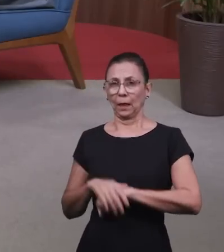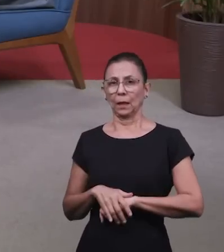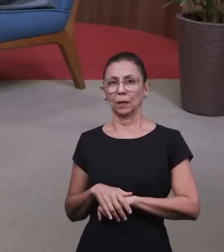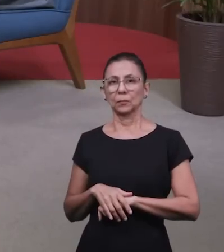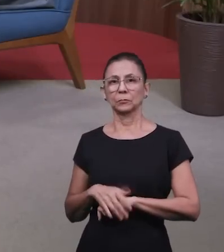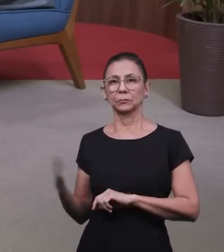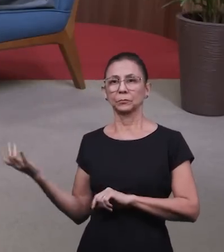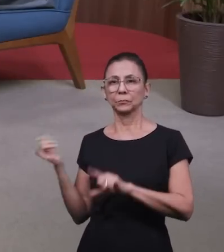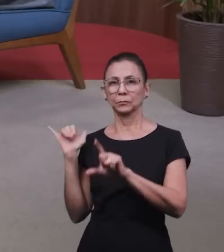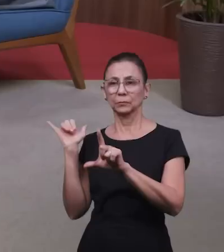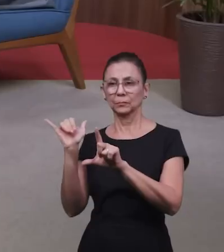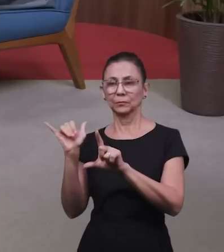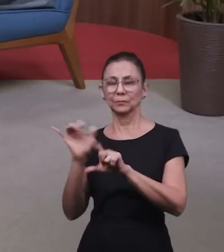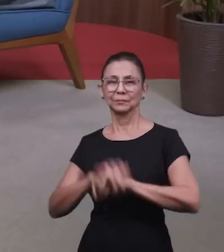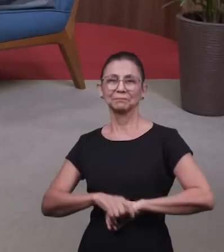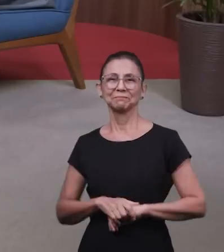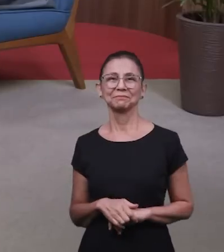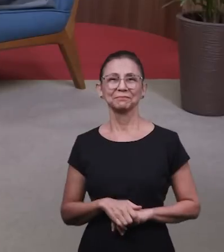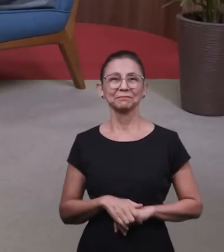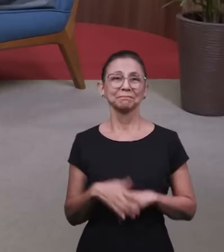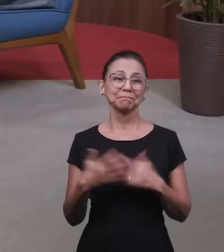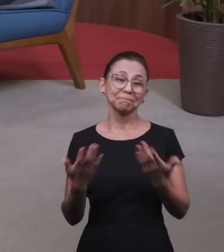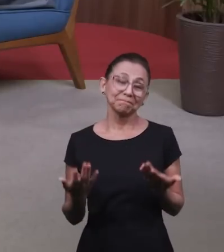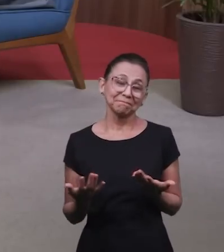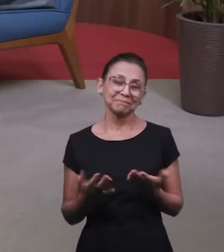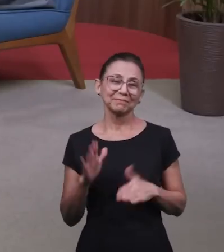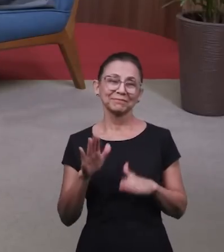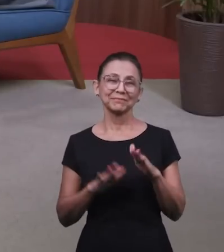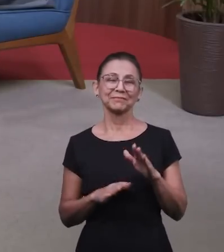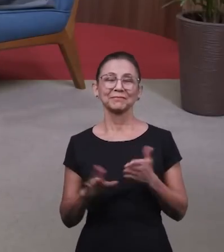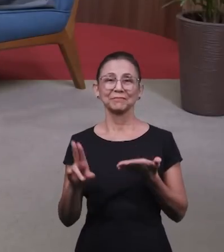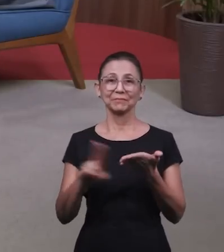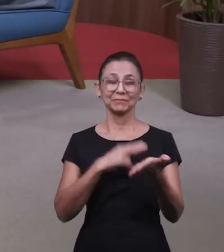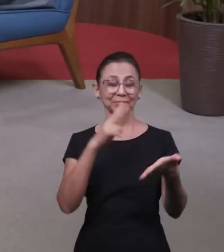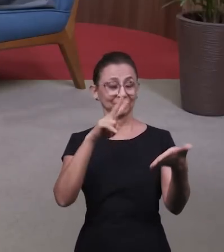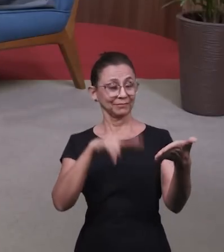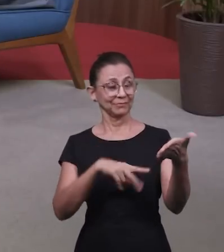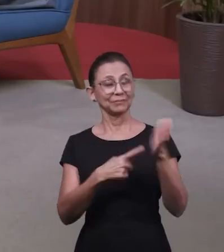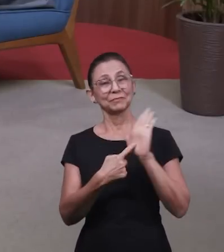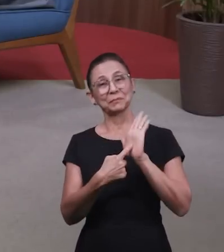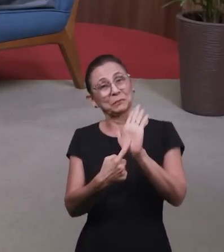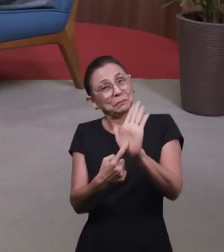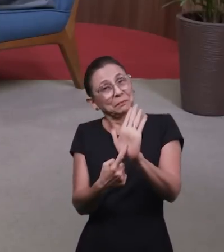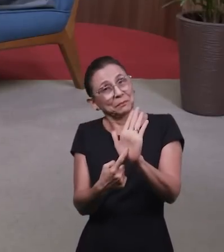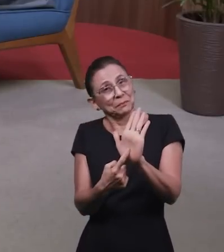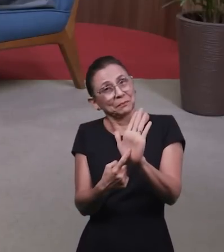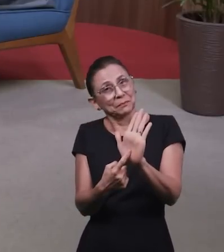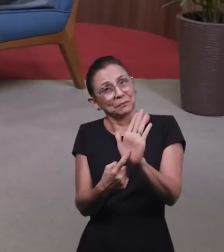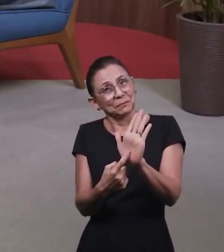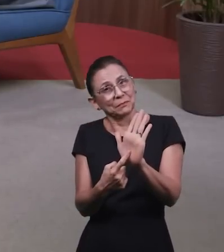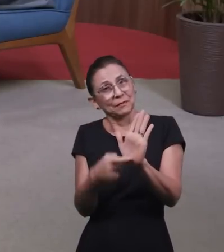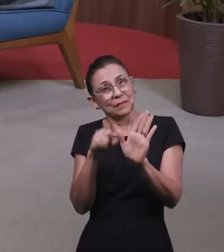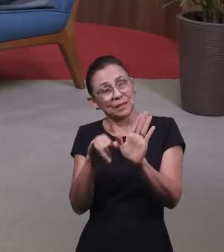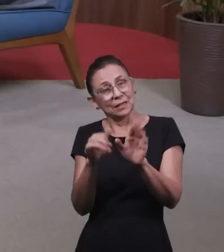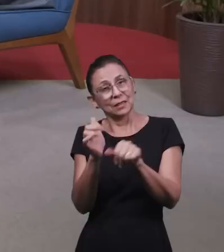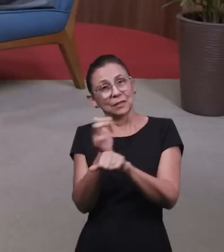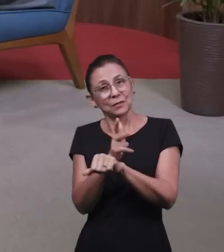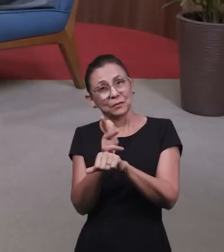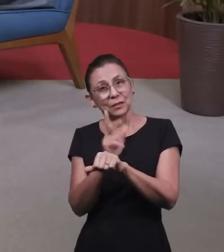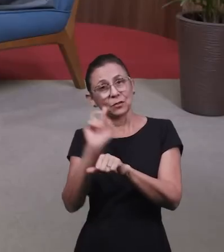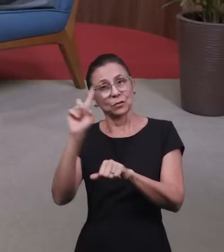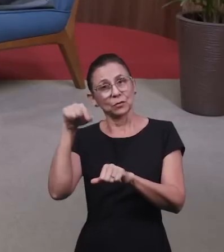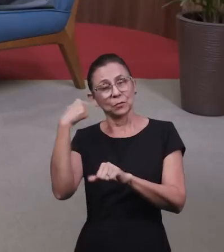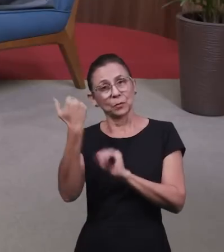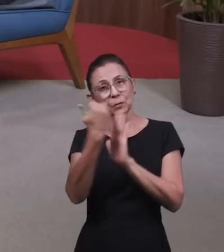apontar a câmera do seu celular. E então, participando, quem sabe a sua mensagem vai ser lida ou vai ser mostrada, se você fizer em vídeo aqui,